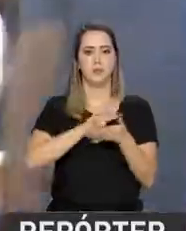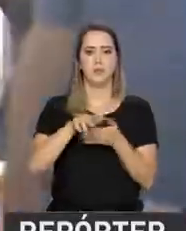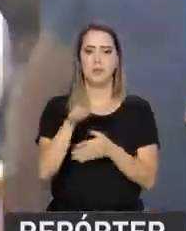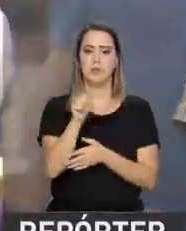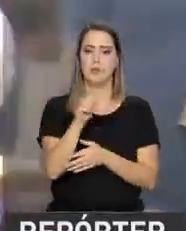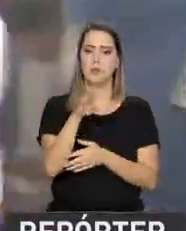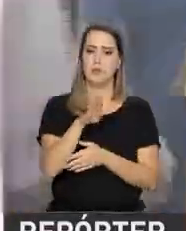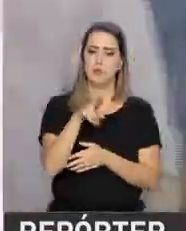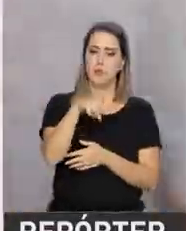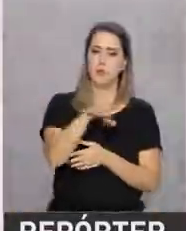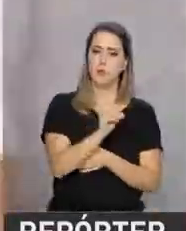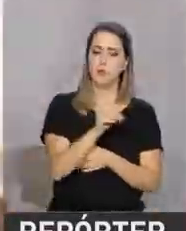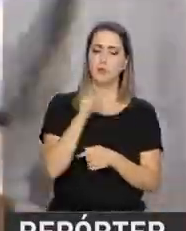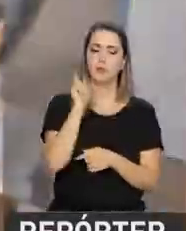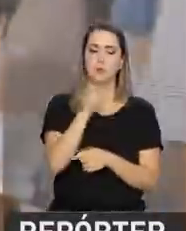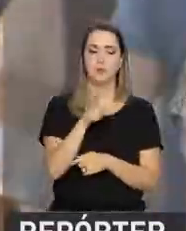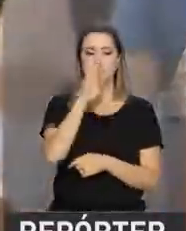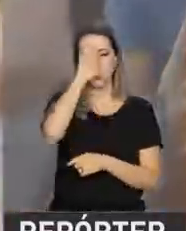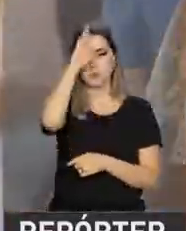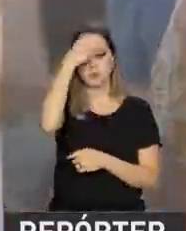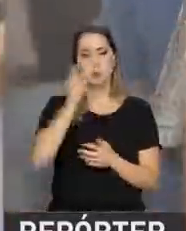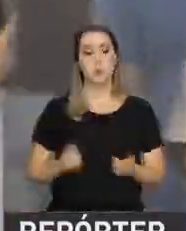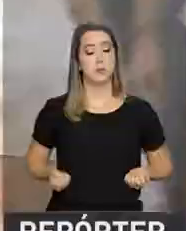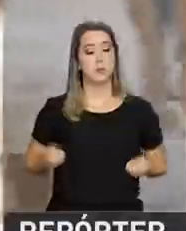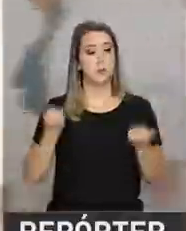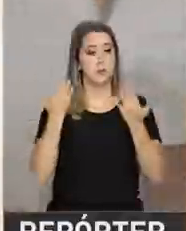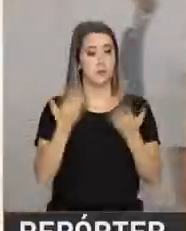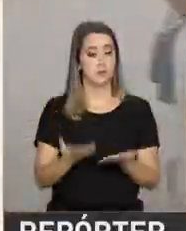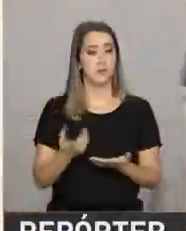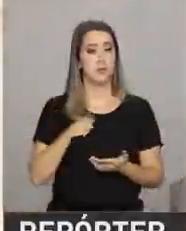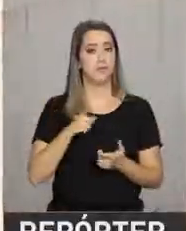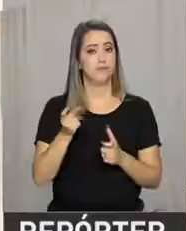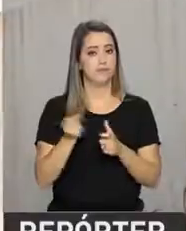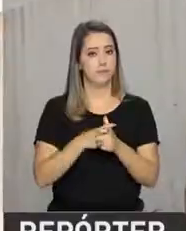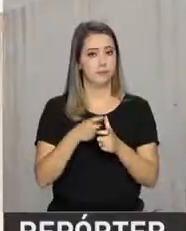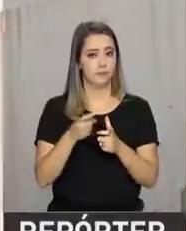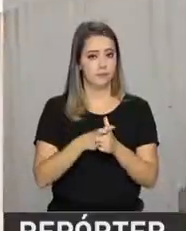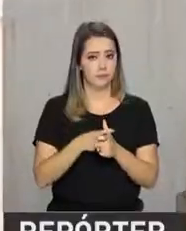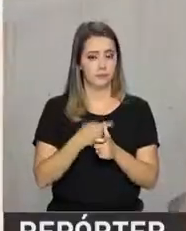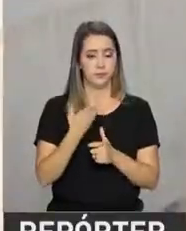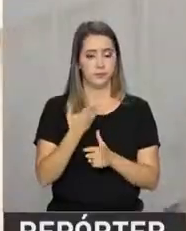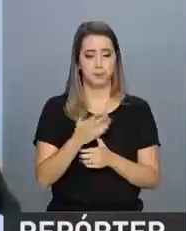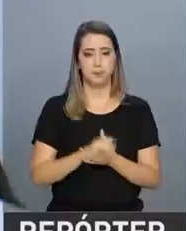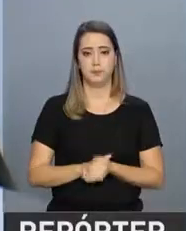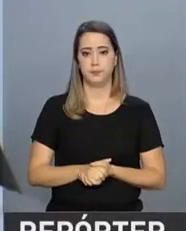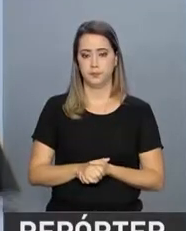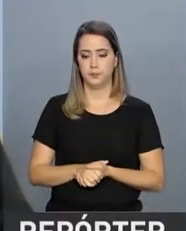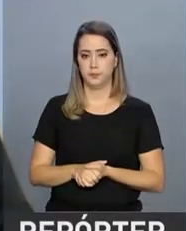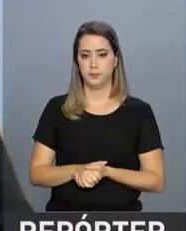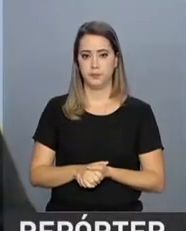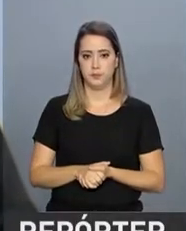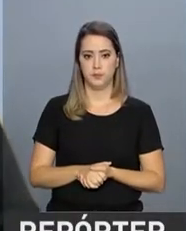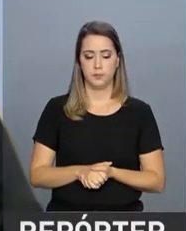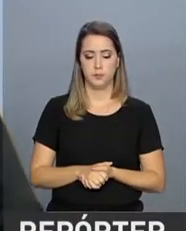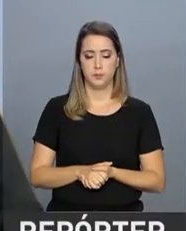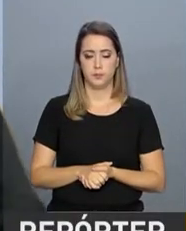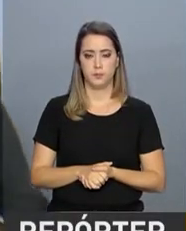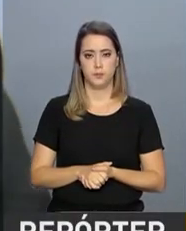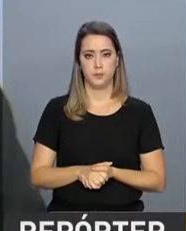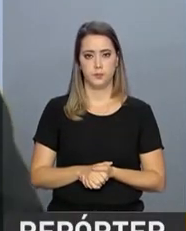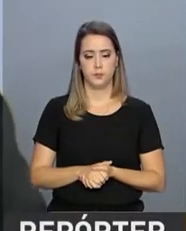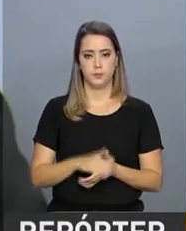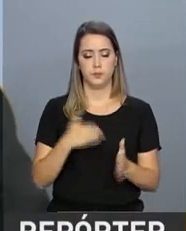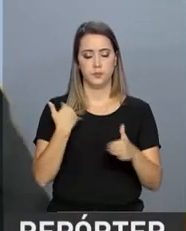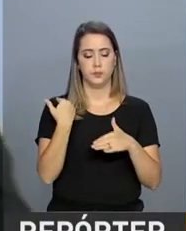gastos com a Previdência foram as principais despesas que causaram o déficit da Seguridade Social. Da onde veio o aumento? O aumento basicamente